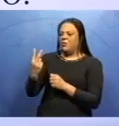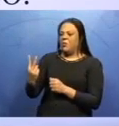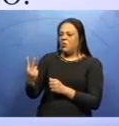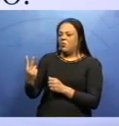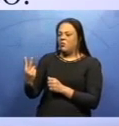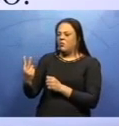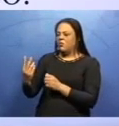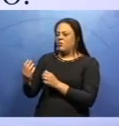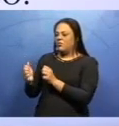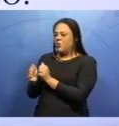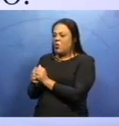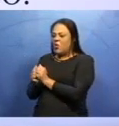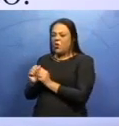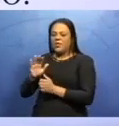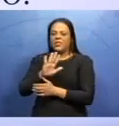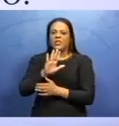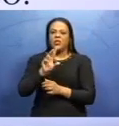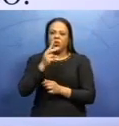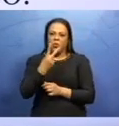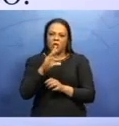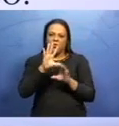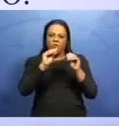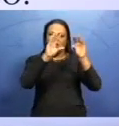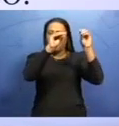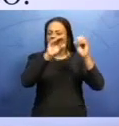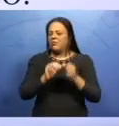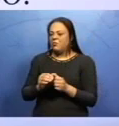estão erradas. Vamos pensar um pouquinho?